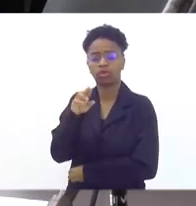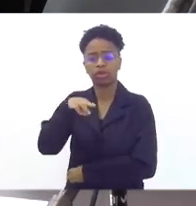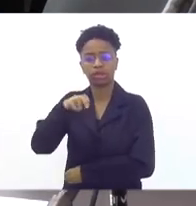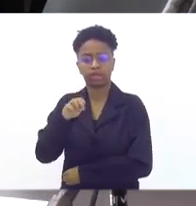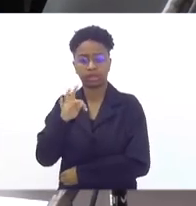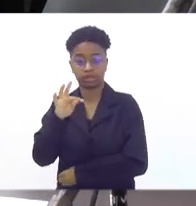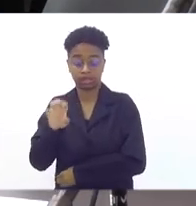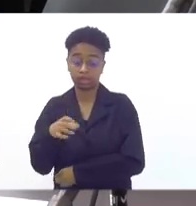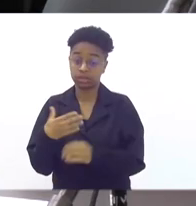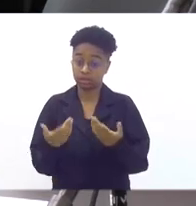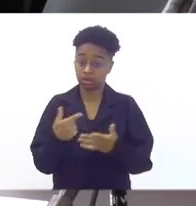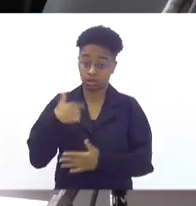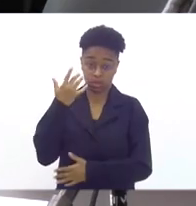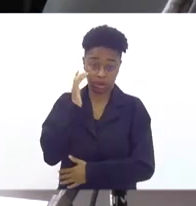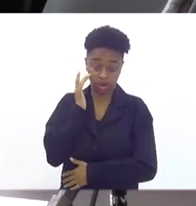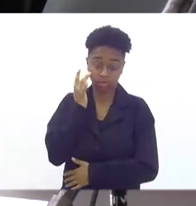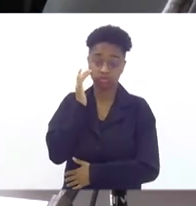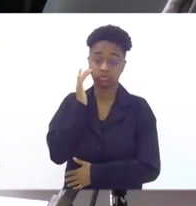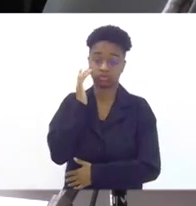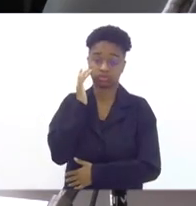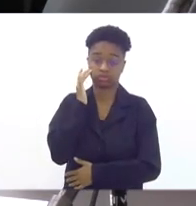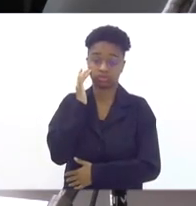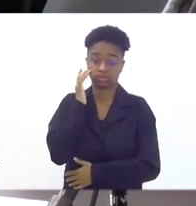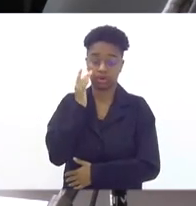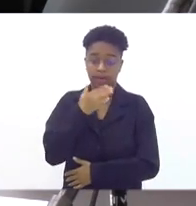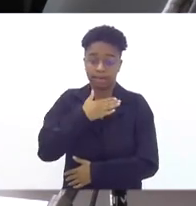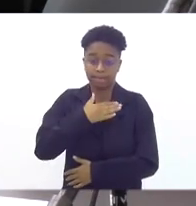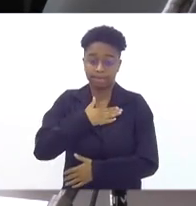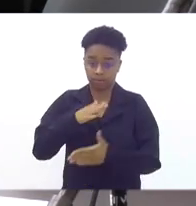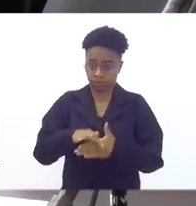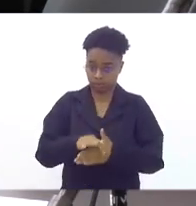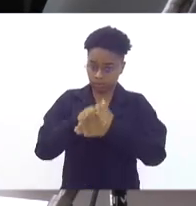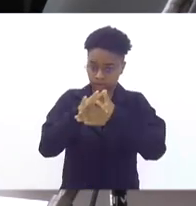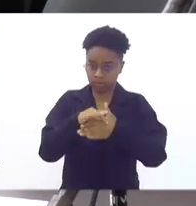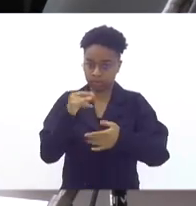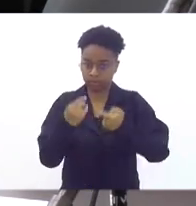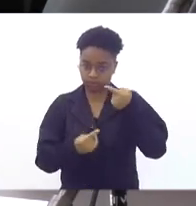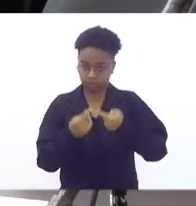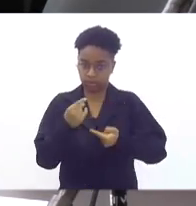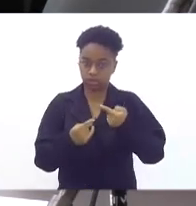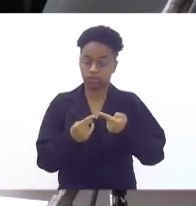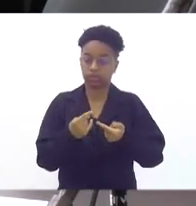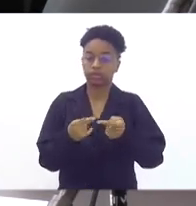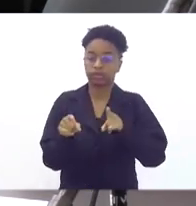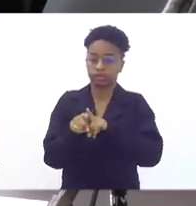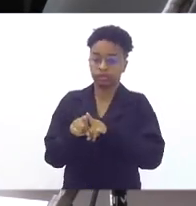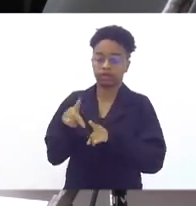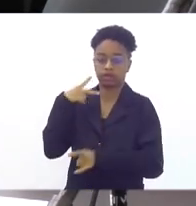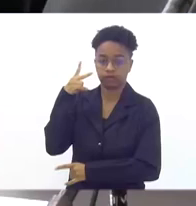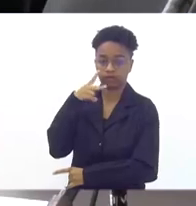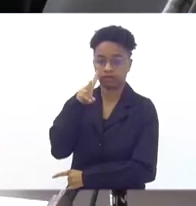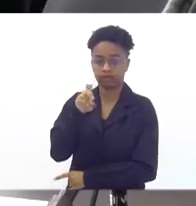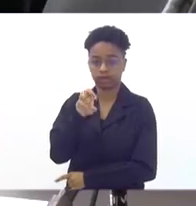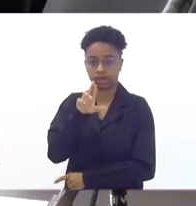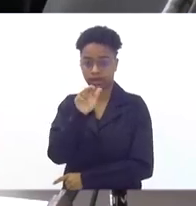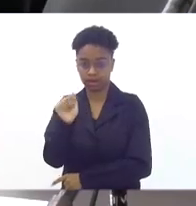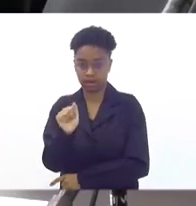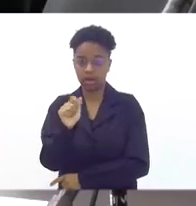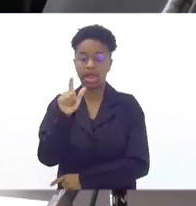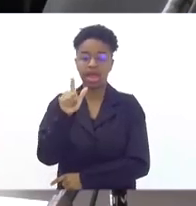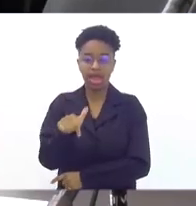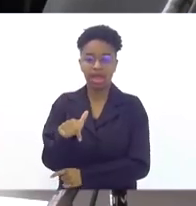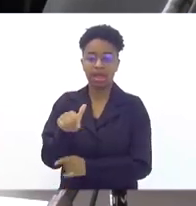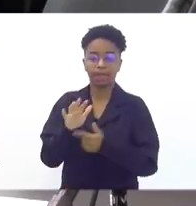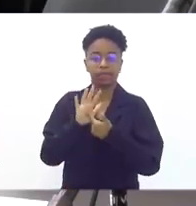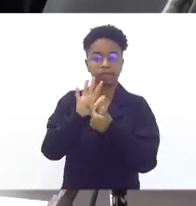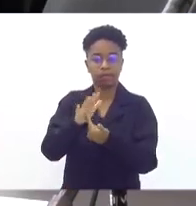eu acho que é o meu líder político como da vereadora Vera Lins é uma reserva moral desse país